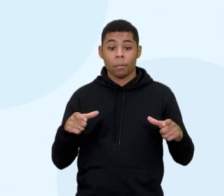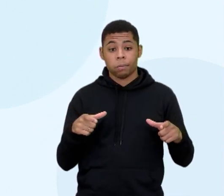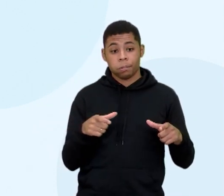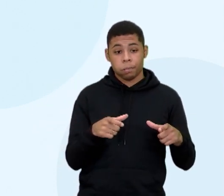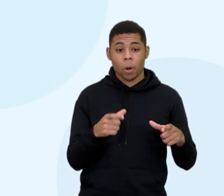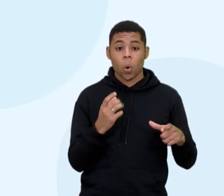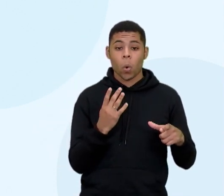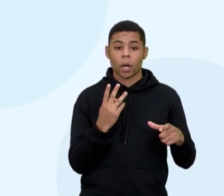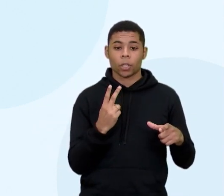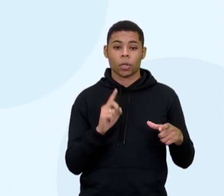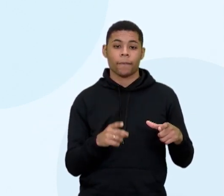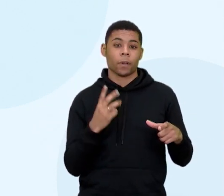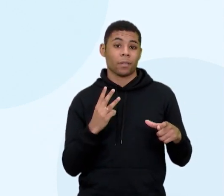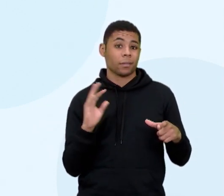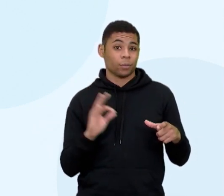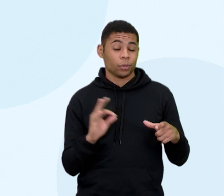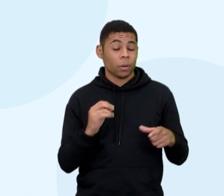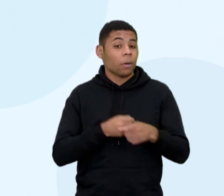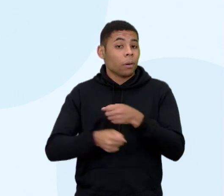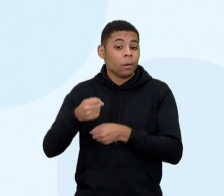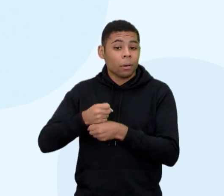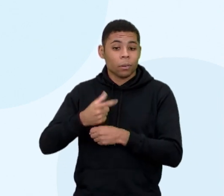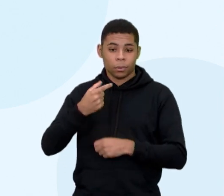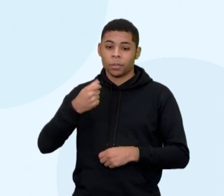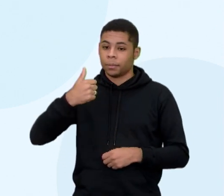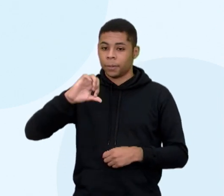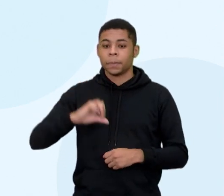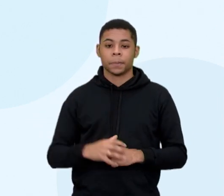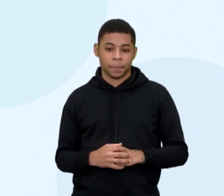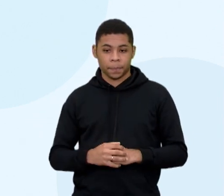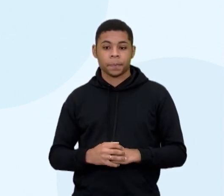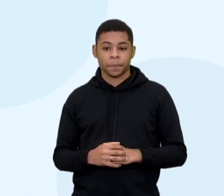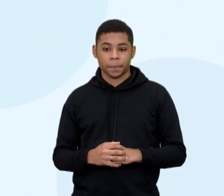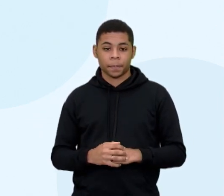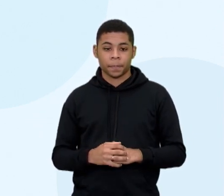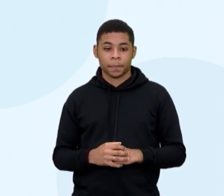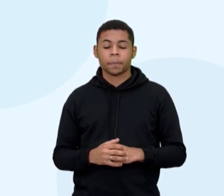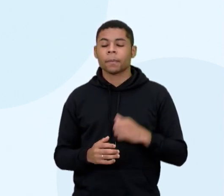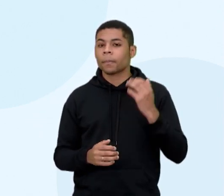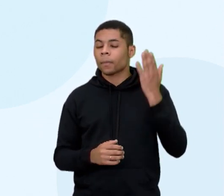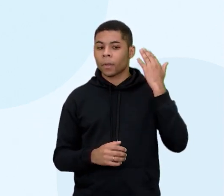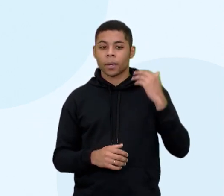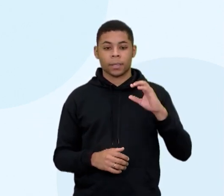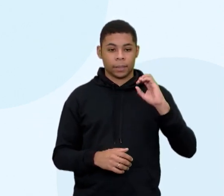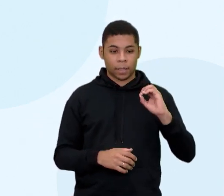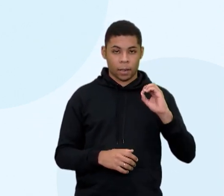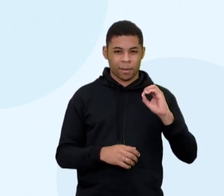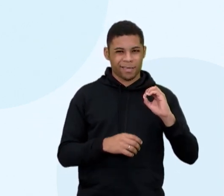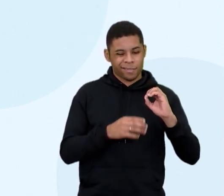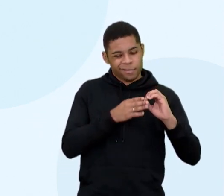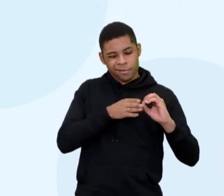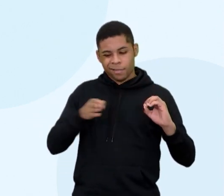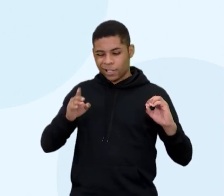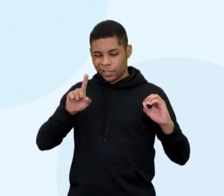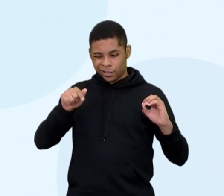42,3% em 2019. Os grupos que compreendiam pessoas de 0 a 17 anos totalizavam